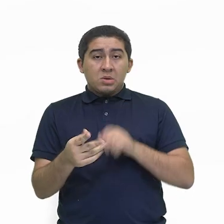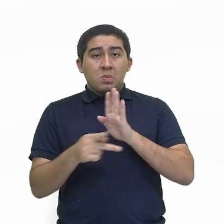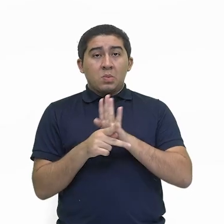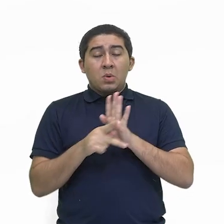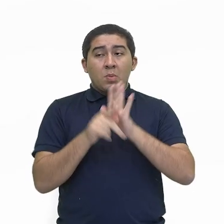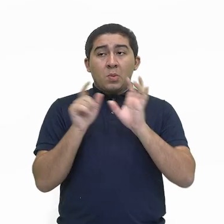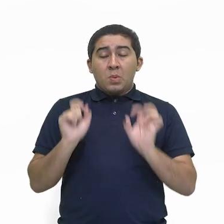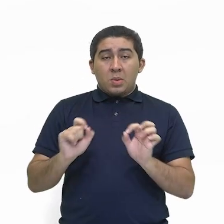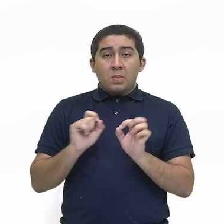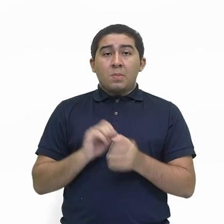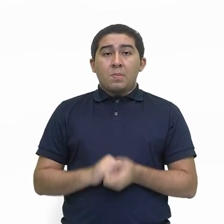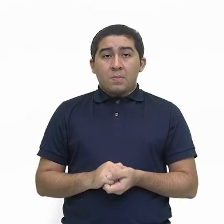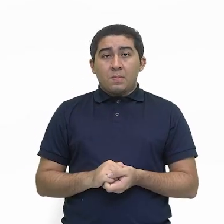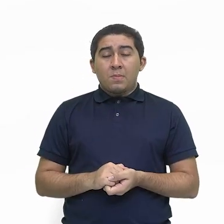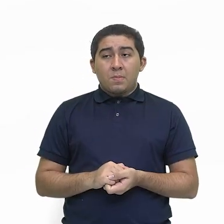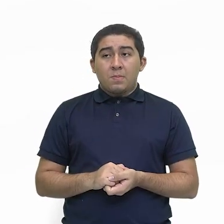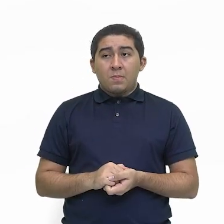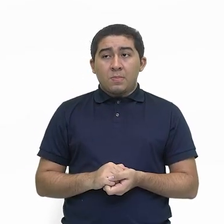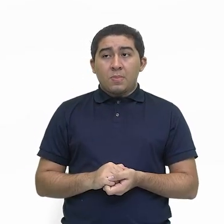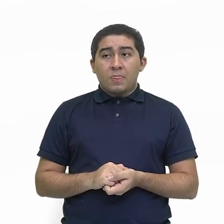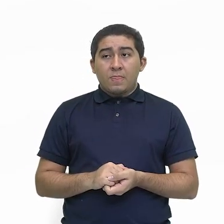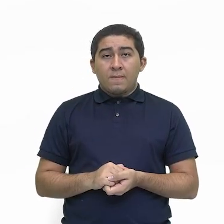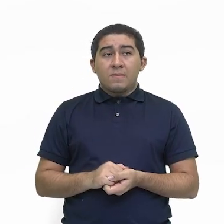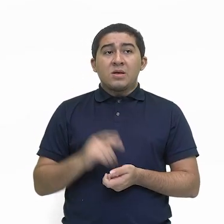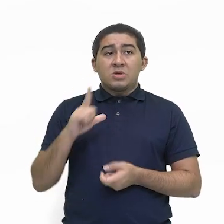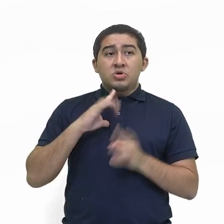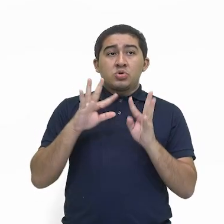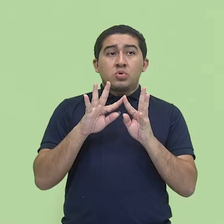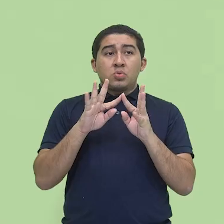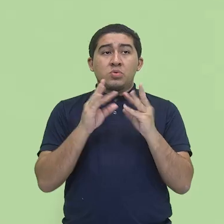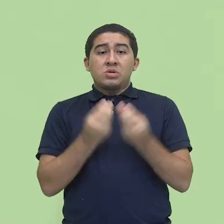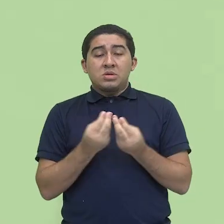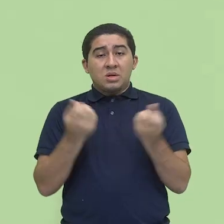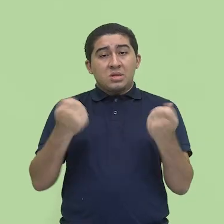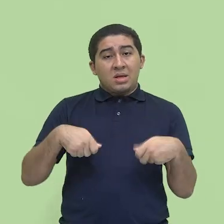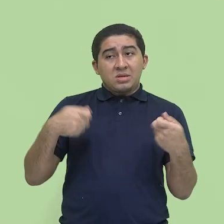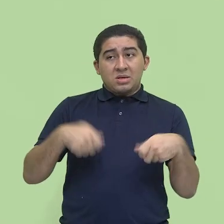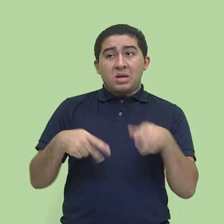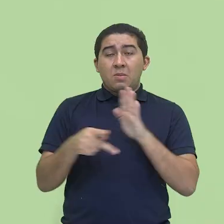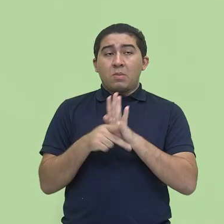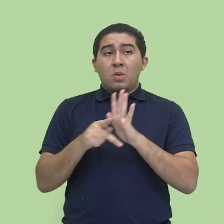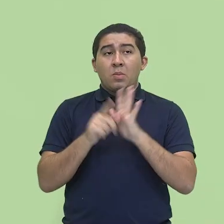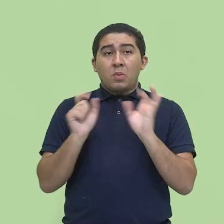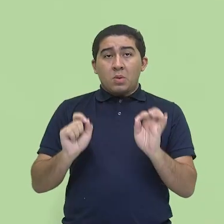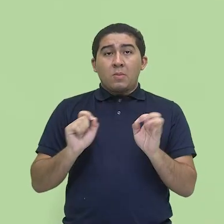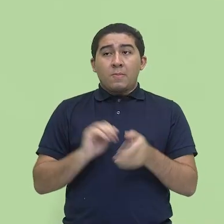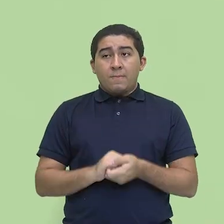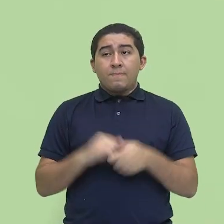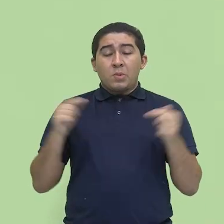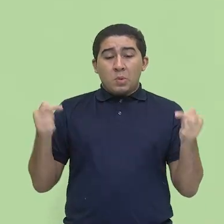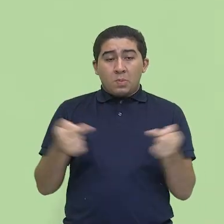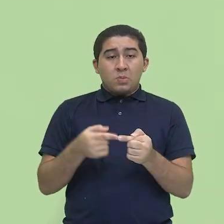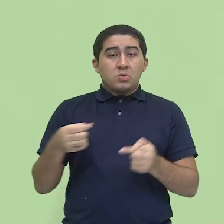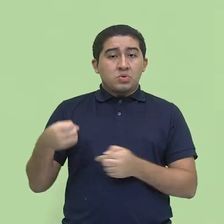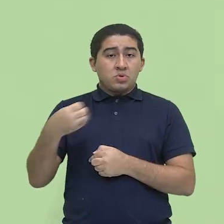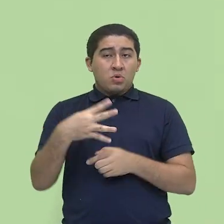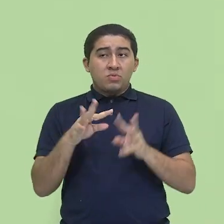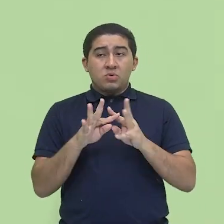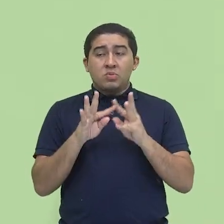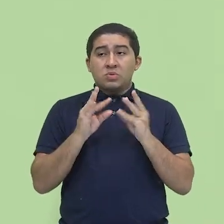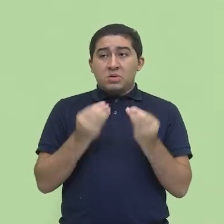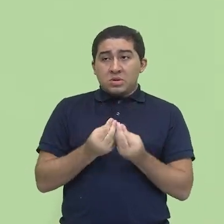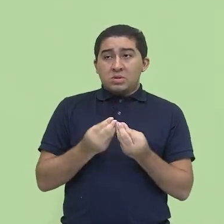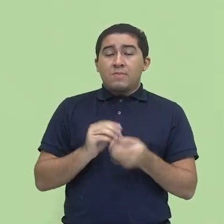quantidade de reagentes necessários para formar novos produtos.